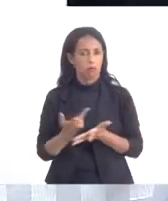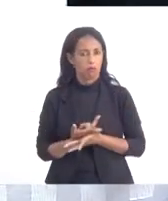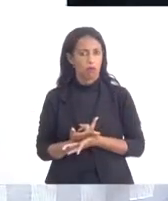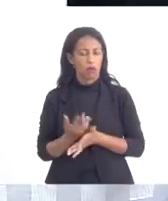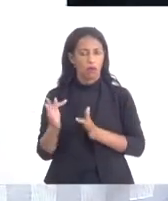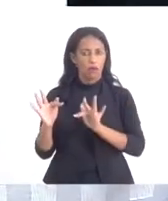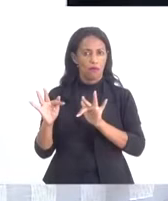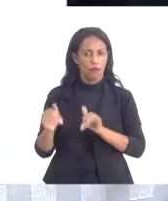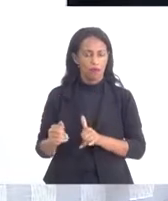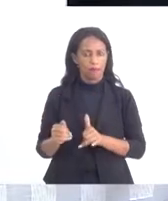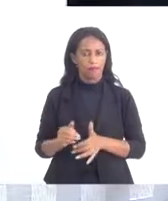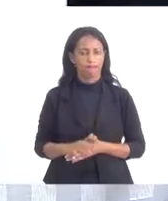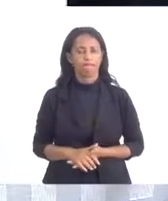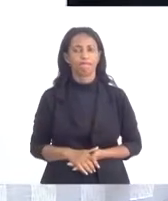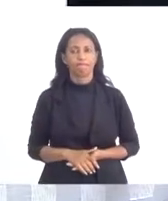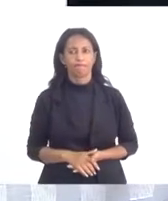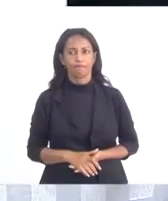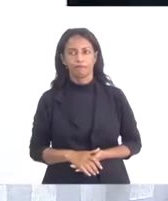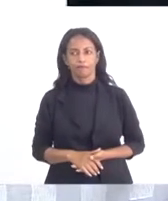ao fim.